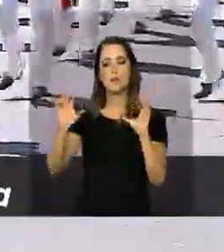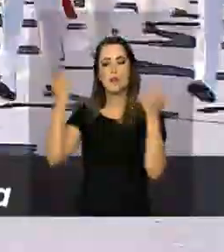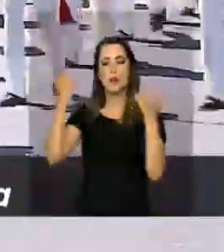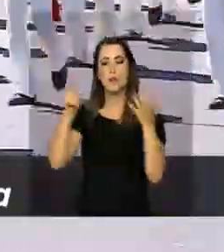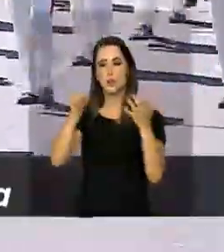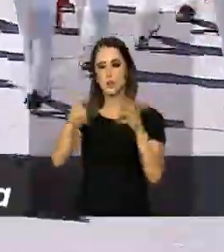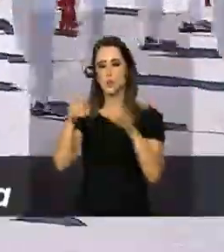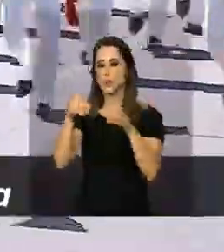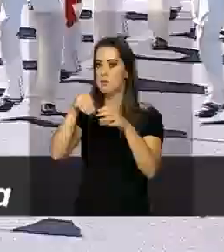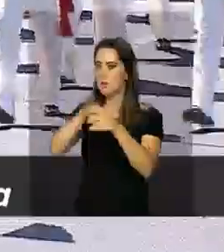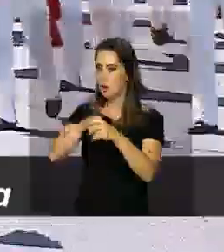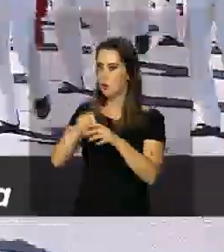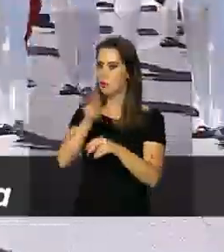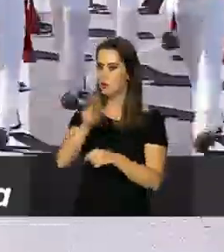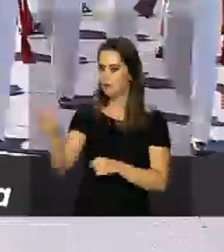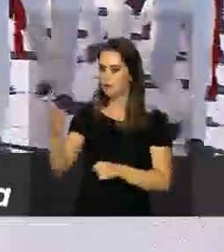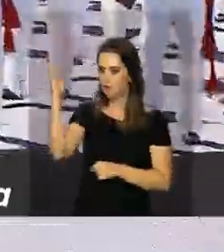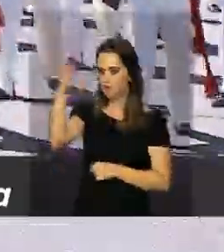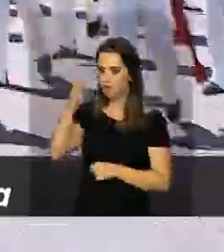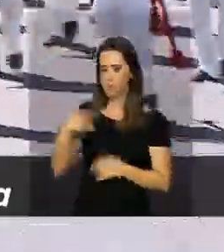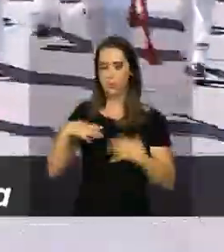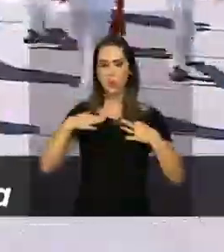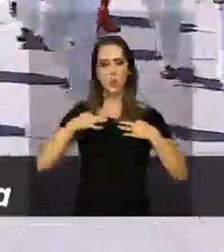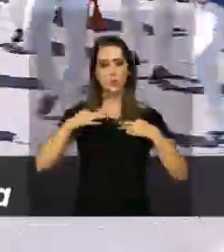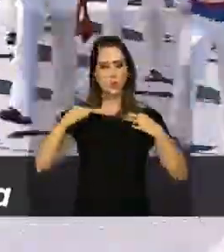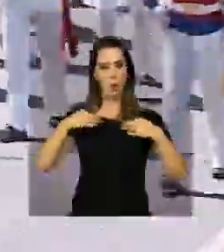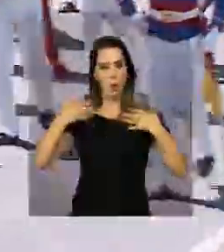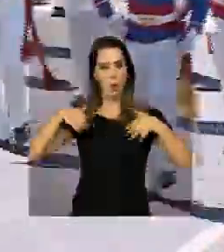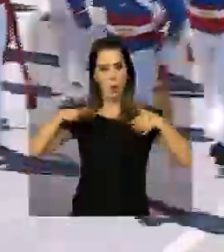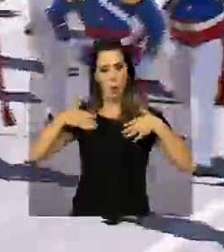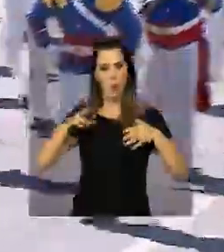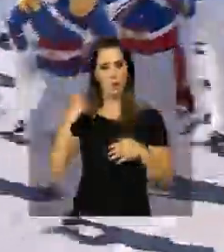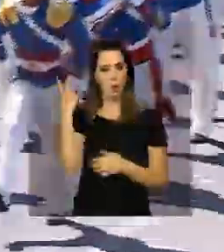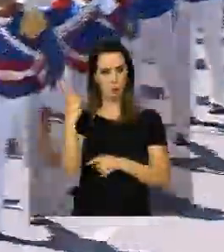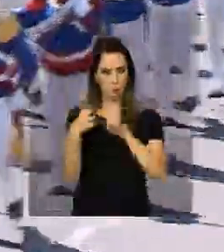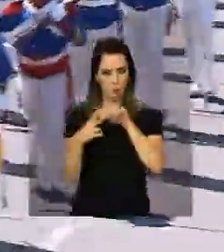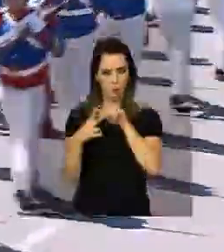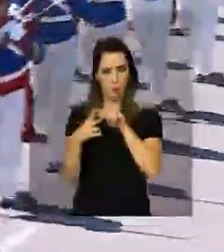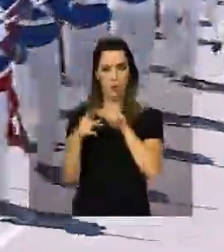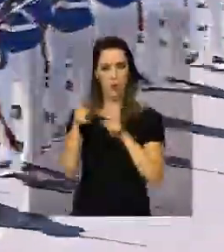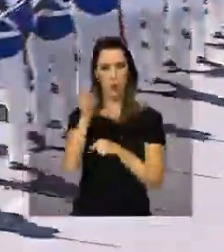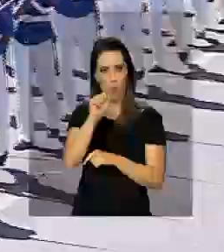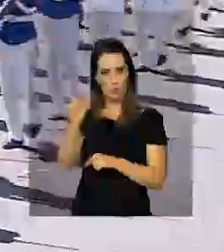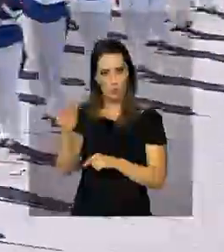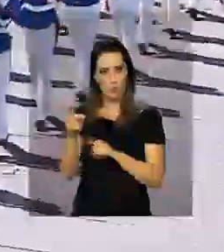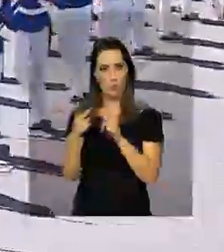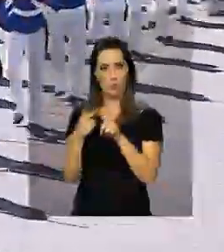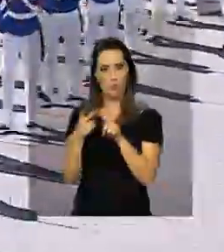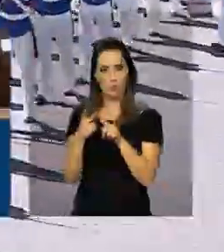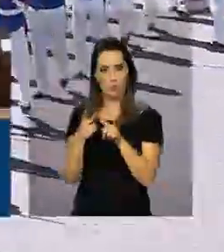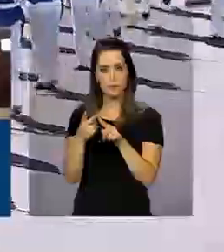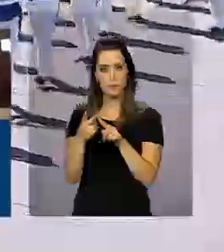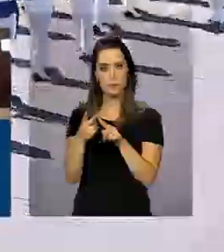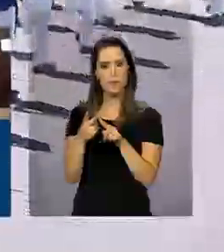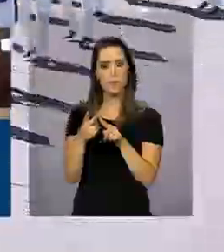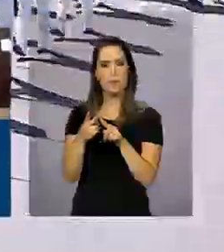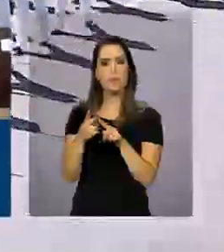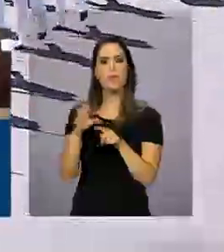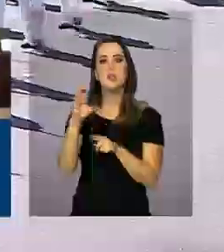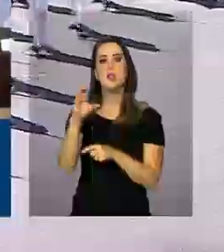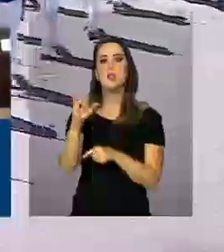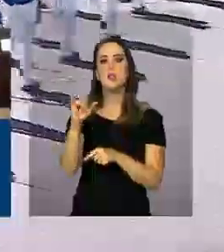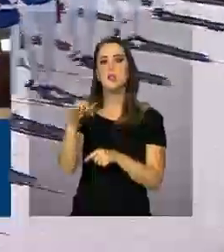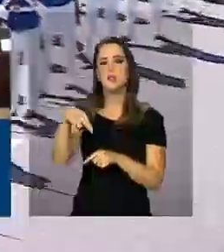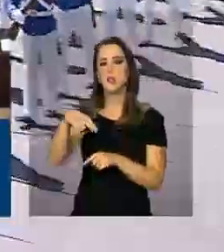o grupamento. Eles estão com esse uniforme, eles usam dois uniformes, esse azul. E tem o uniforme cinza